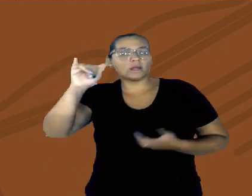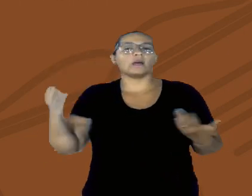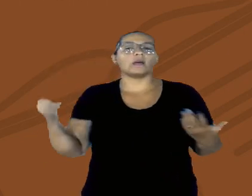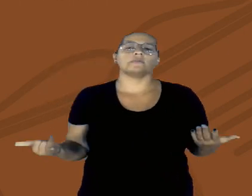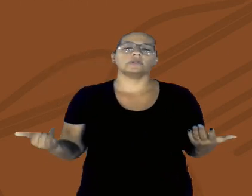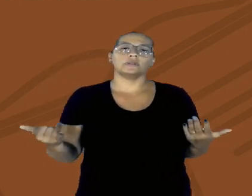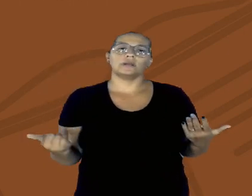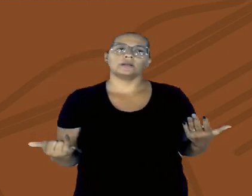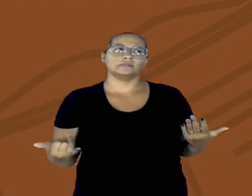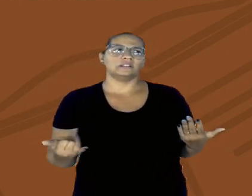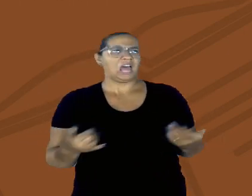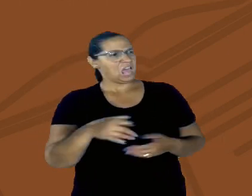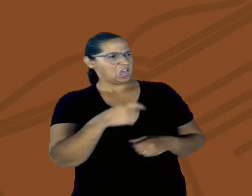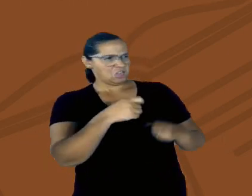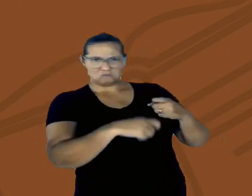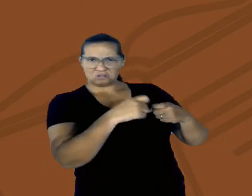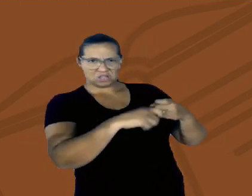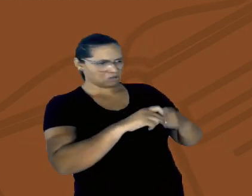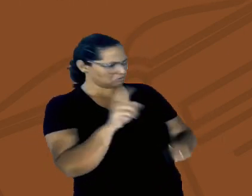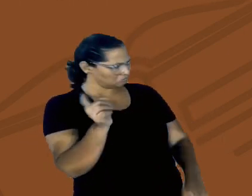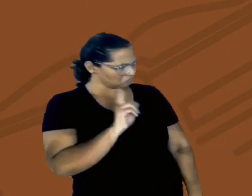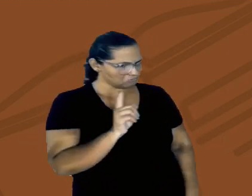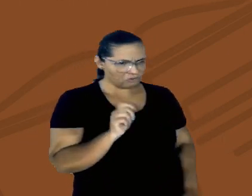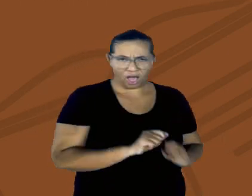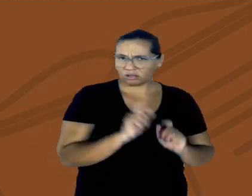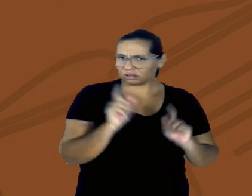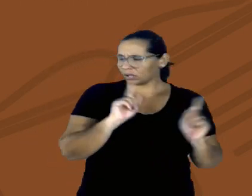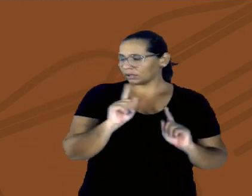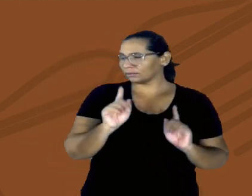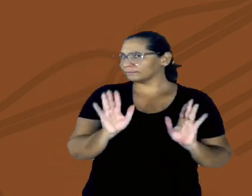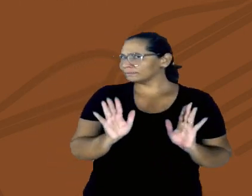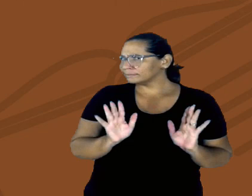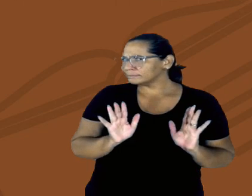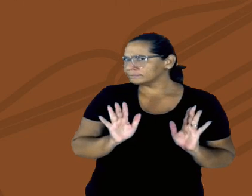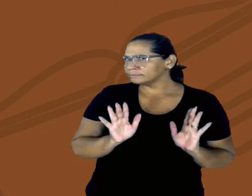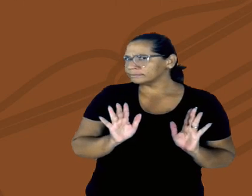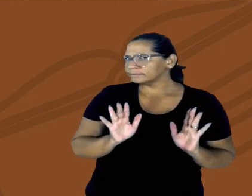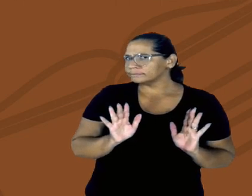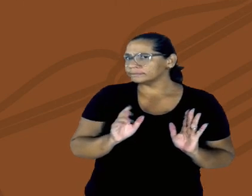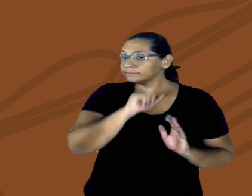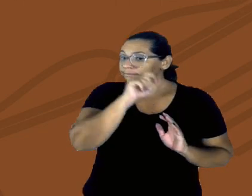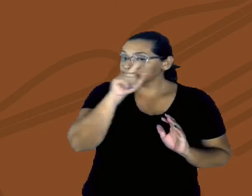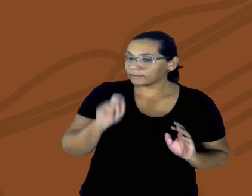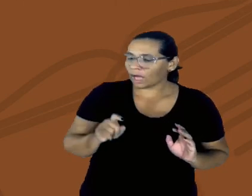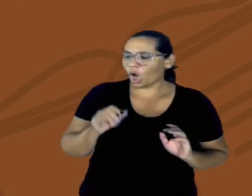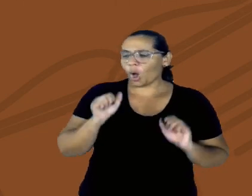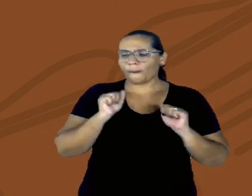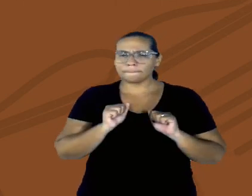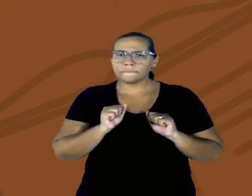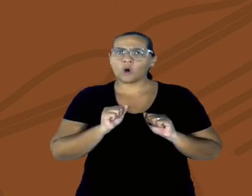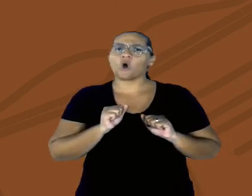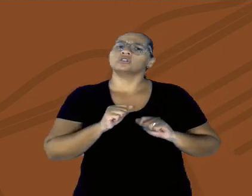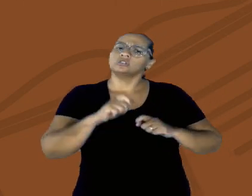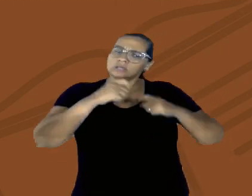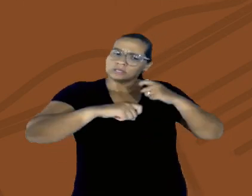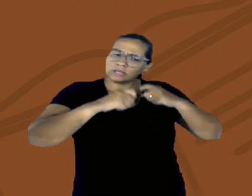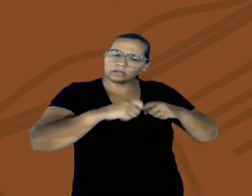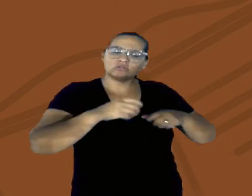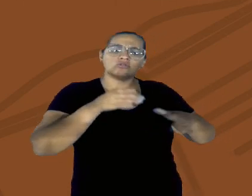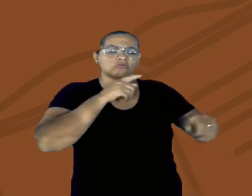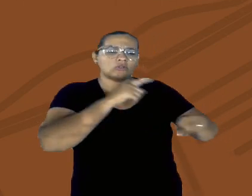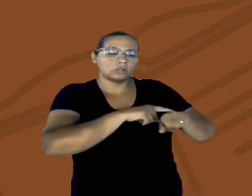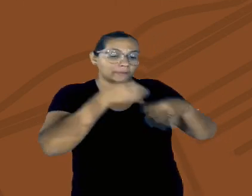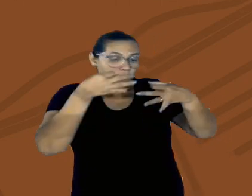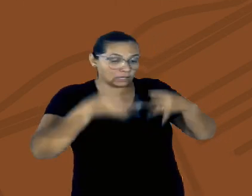é não ter relação sexual. Será? Ou será que eu posso ter a relação sexual no tempo certo, com a pessoa